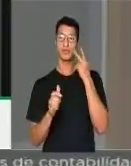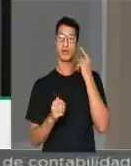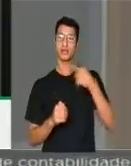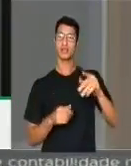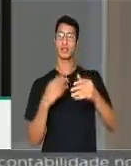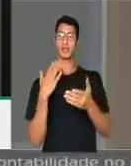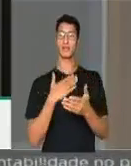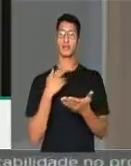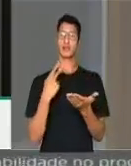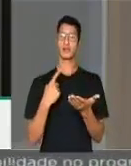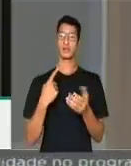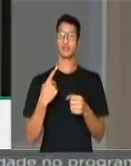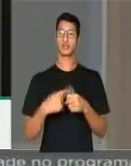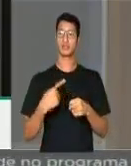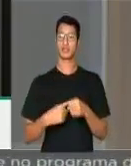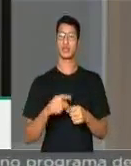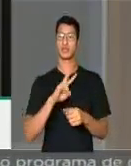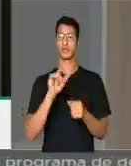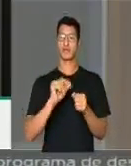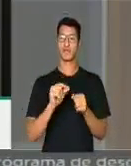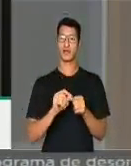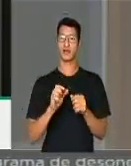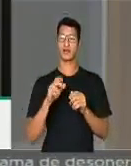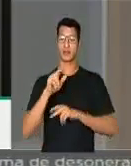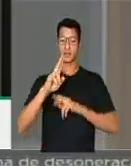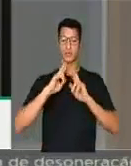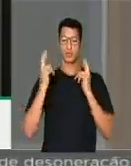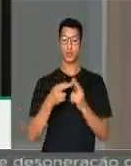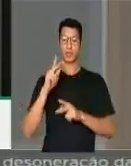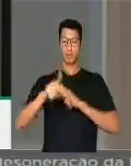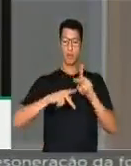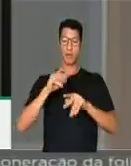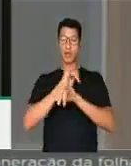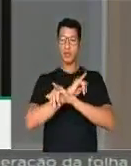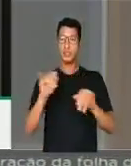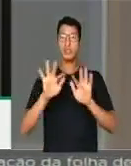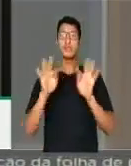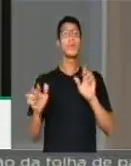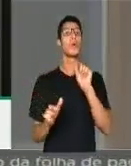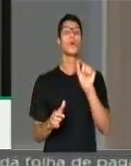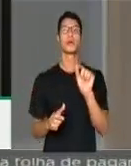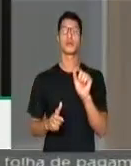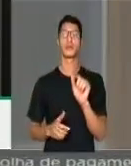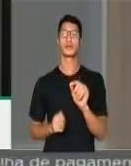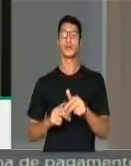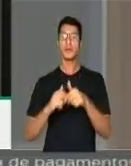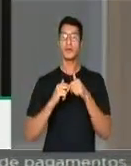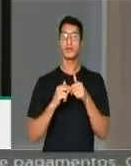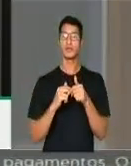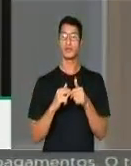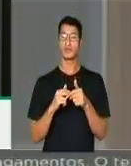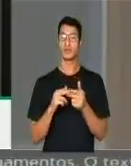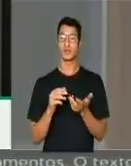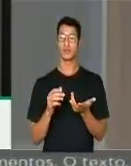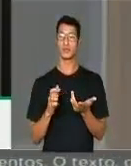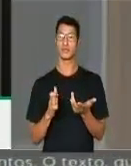ir na minha cidade, lá em Colatina, fazer uma reunião com a população, disse simplesmente que por ter sido